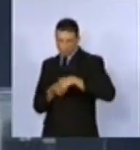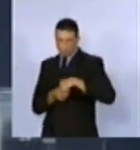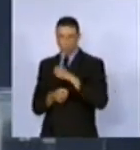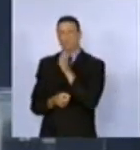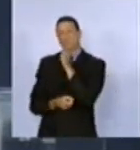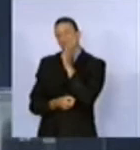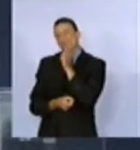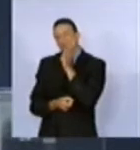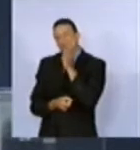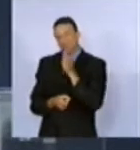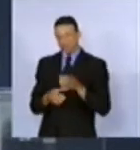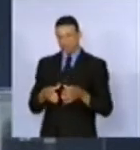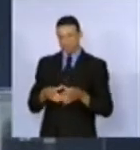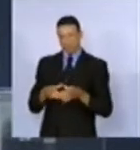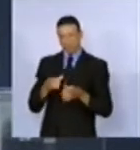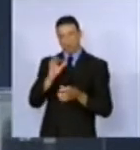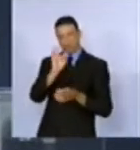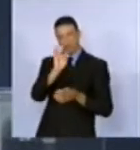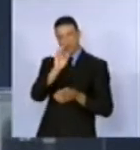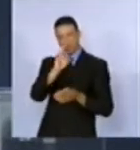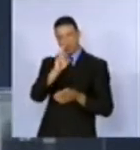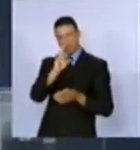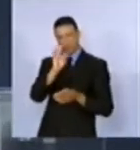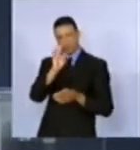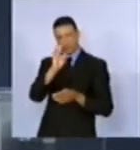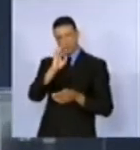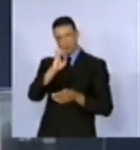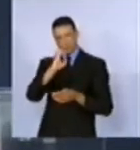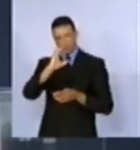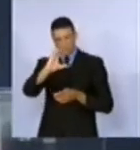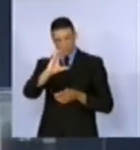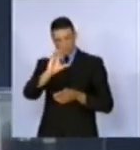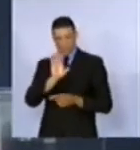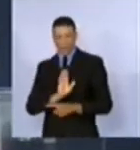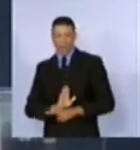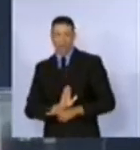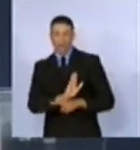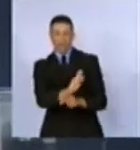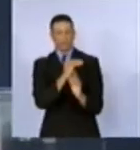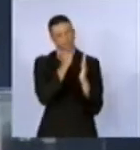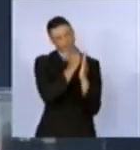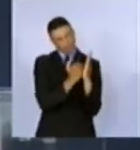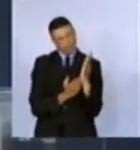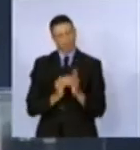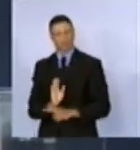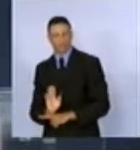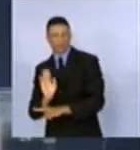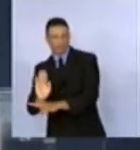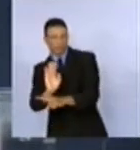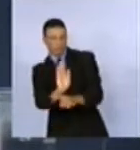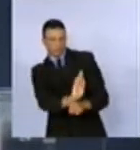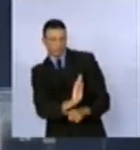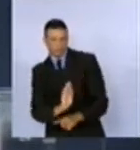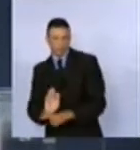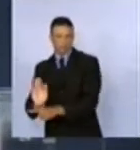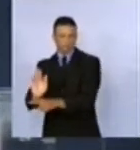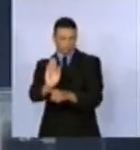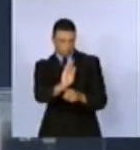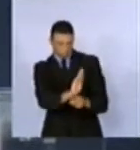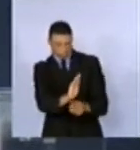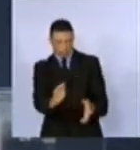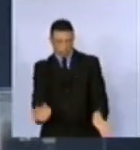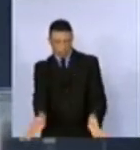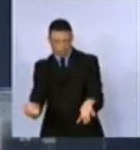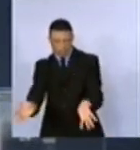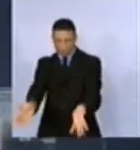o desenvolvimento de um novo conceito de colhedora de cana que se bem-sucedido vai permitir superar alguns desafios